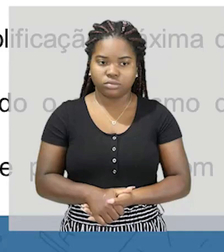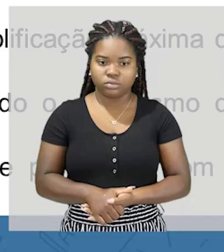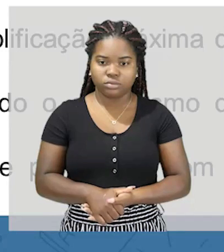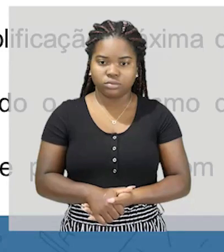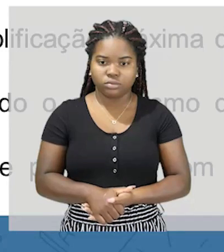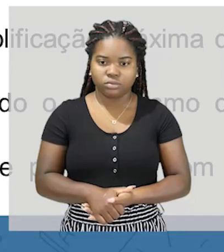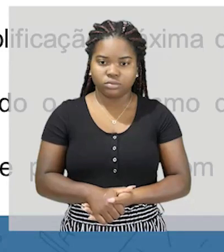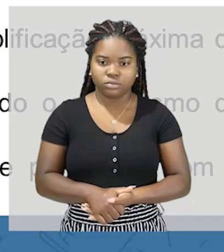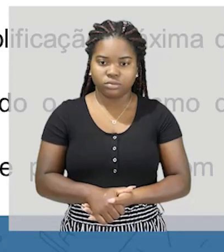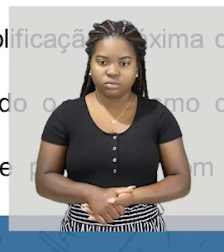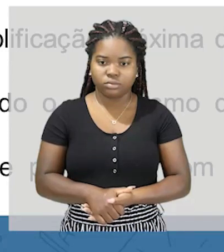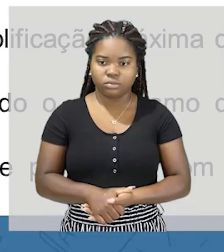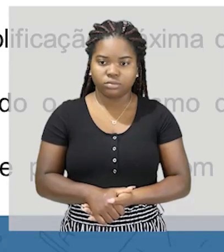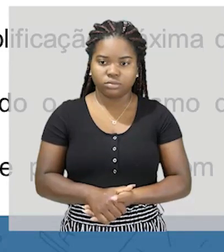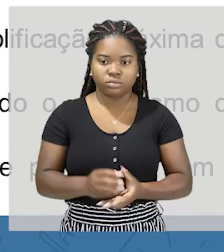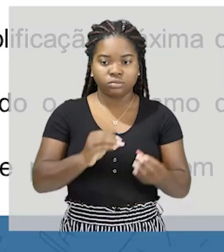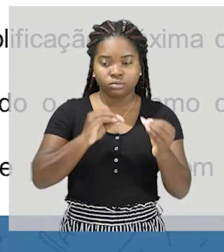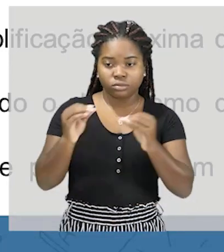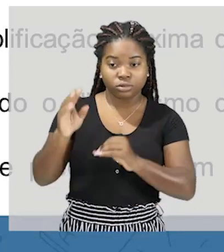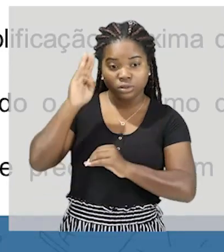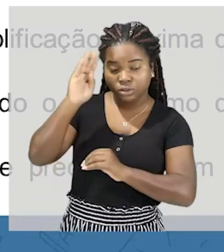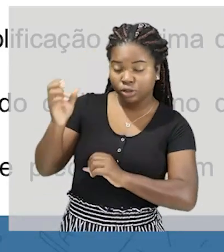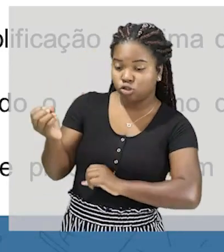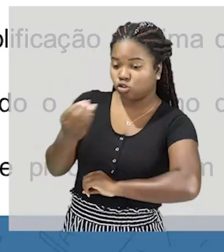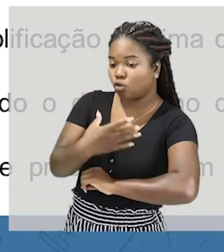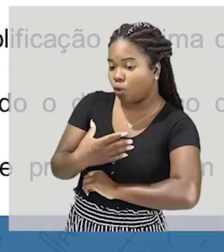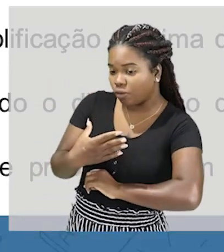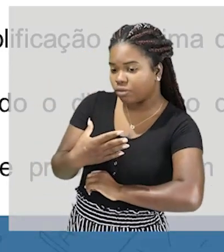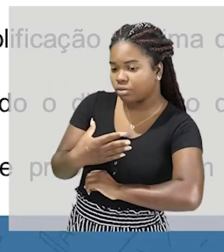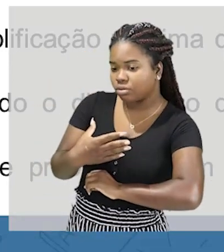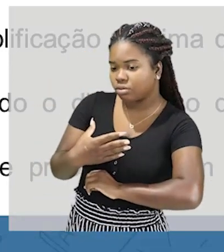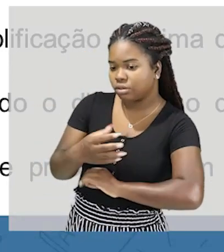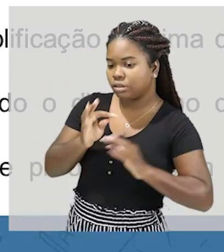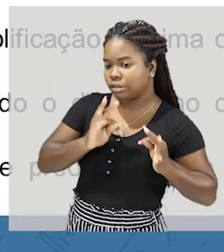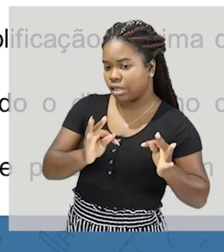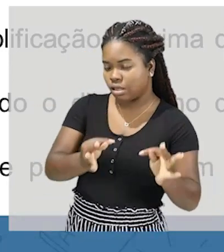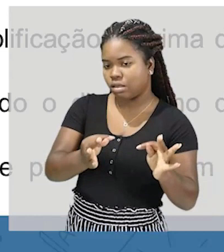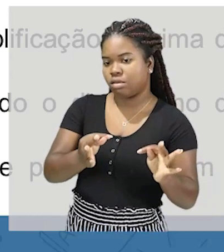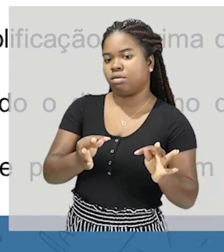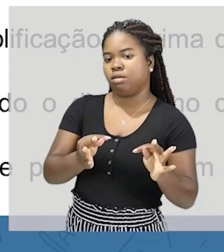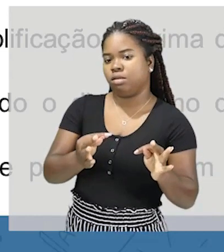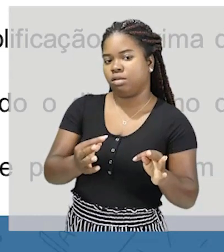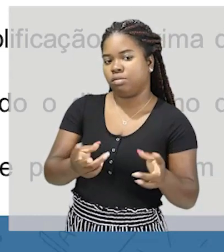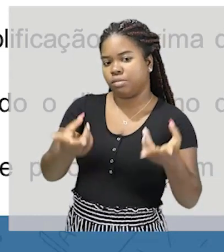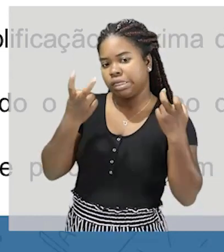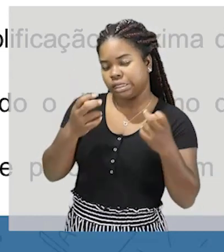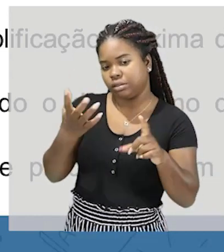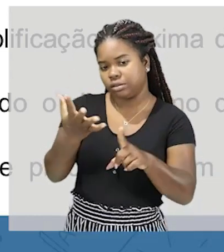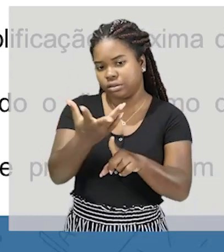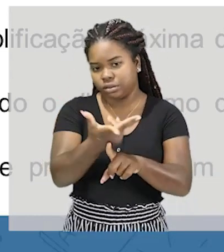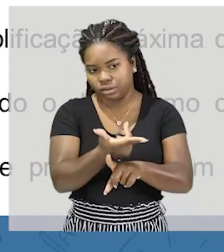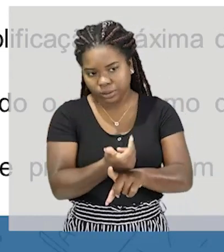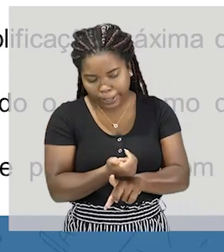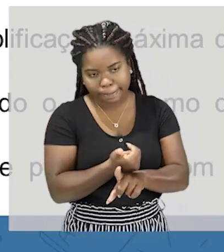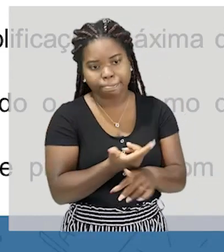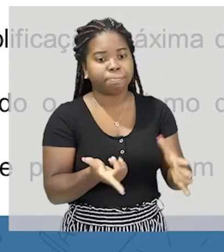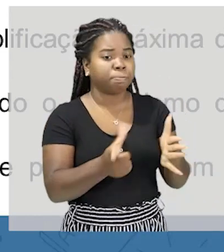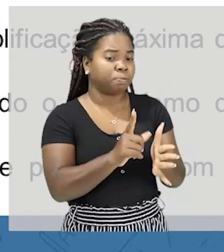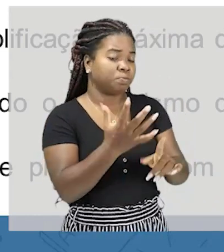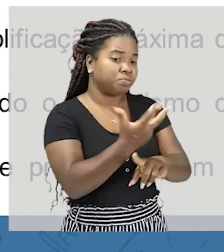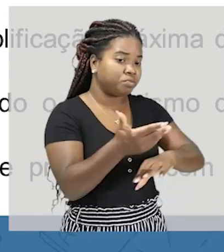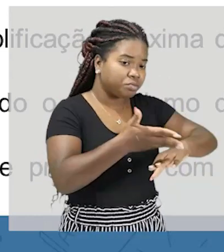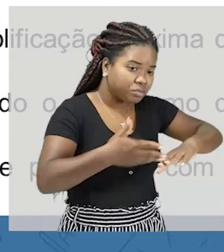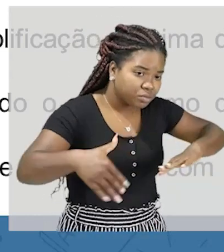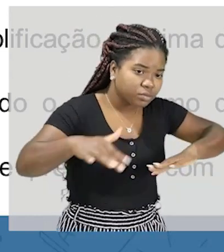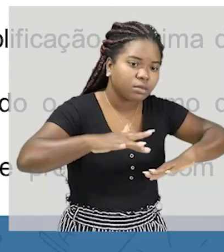Ele começa a colocar esse princípio de novas tecnologias e intenções da arte antes mesmo da arte